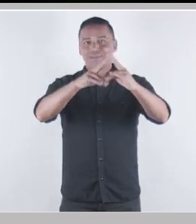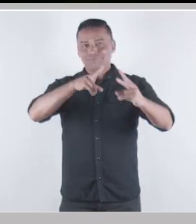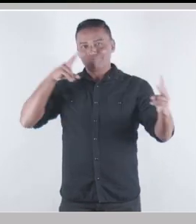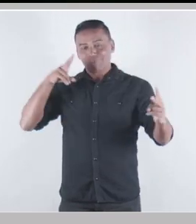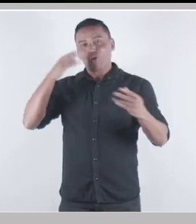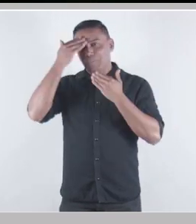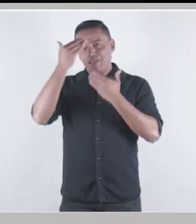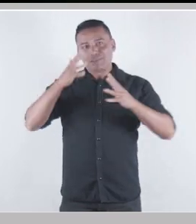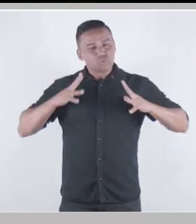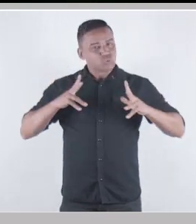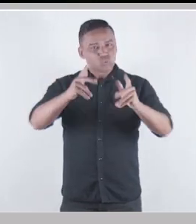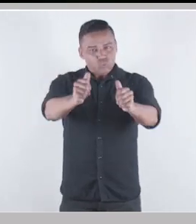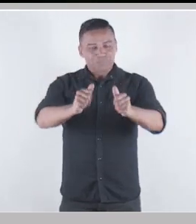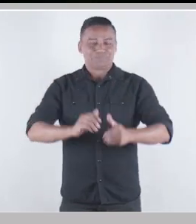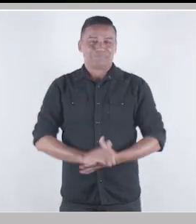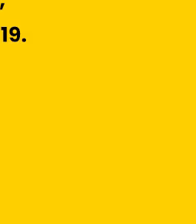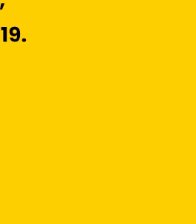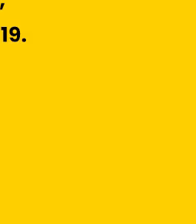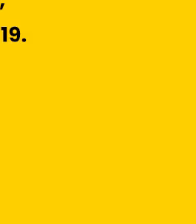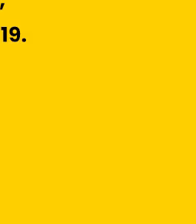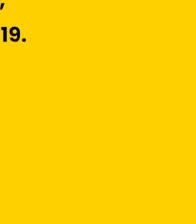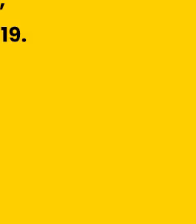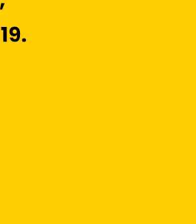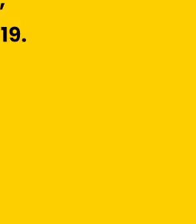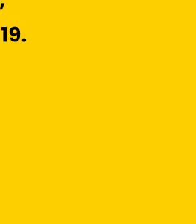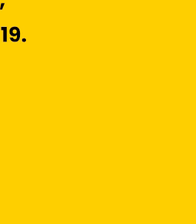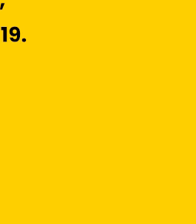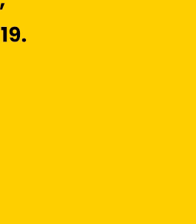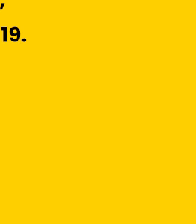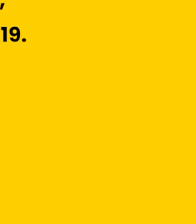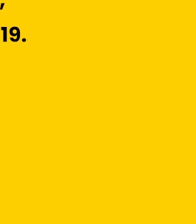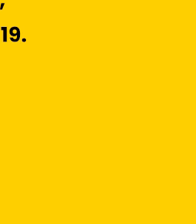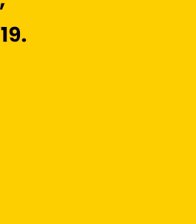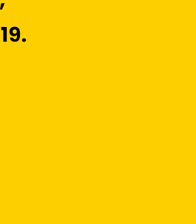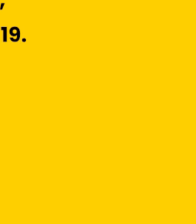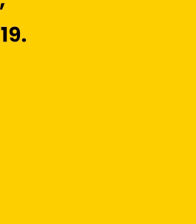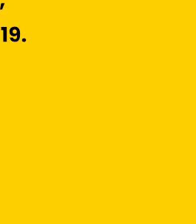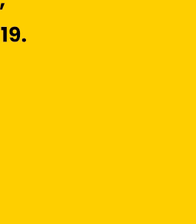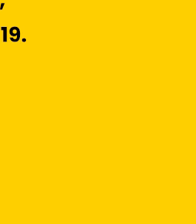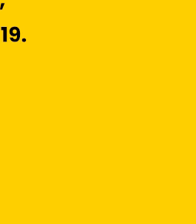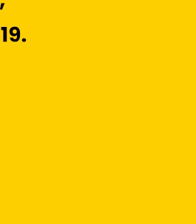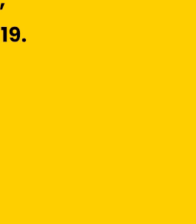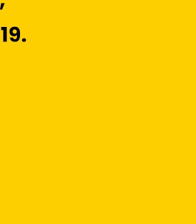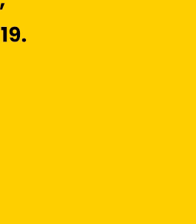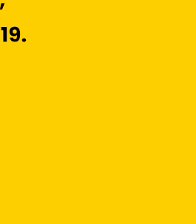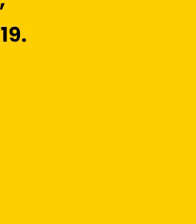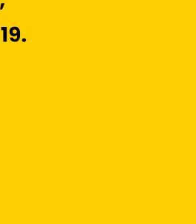obrigado por tudo.